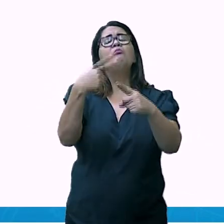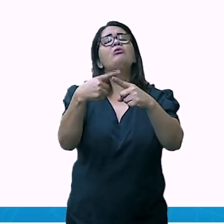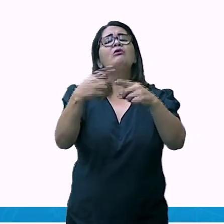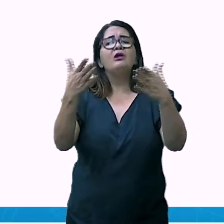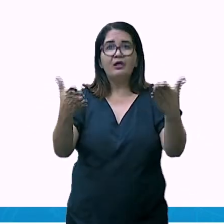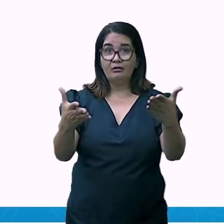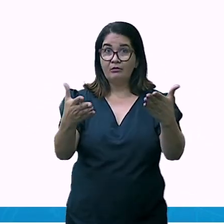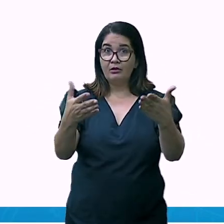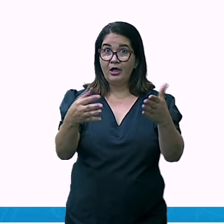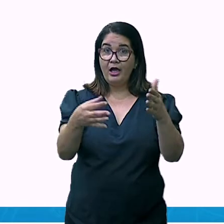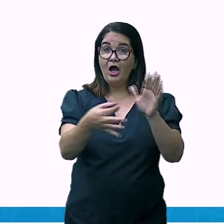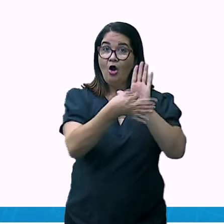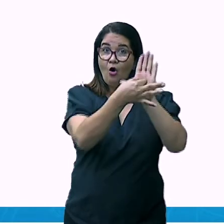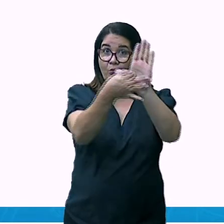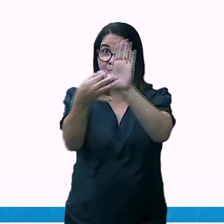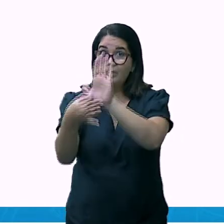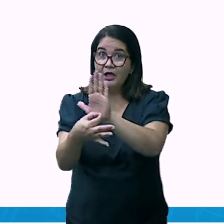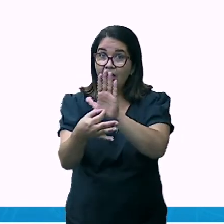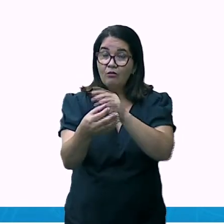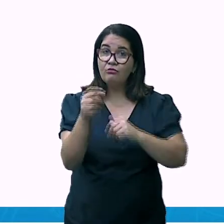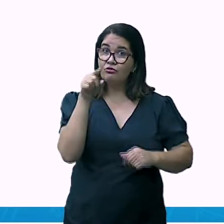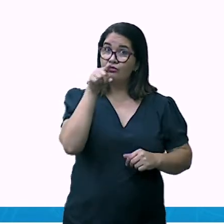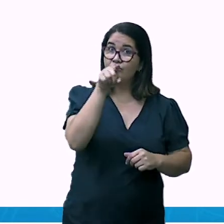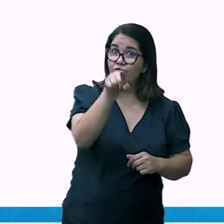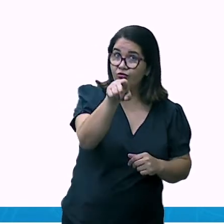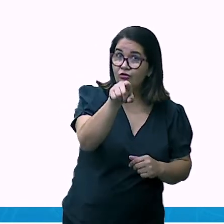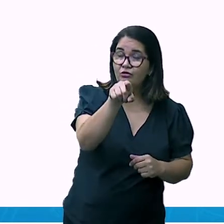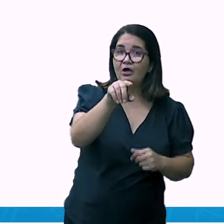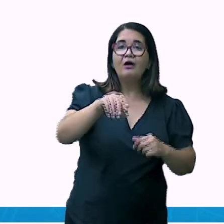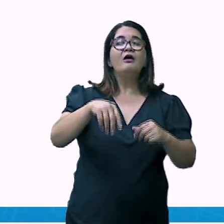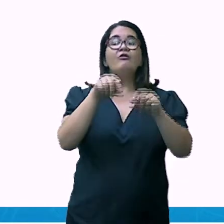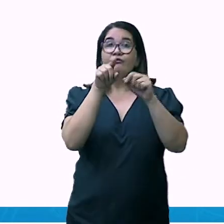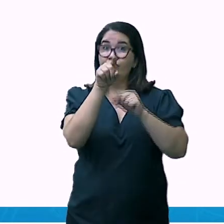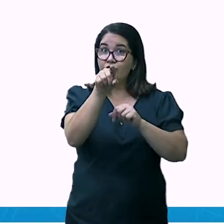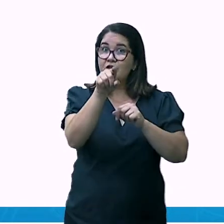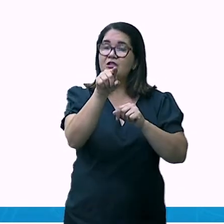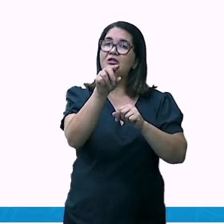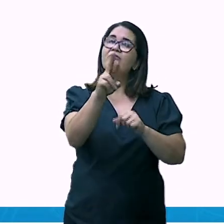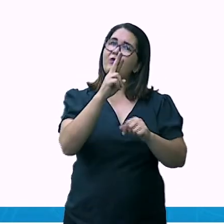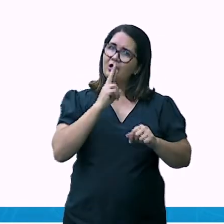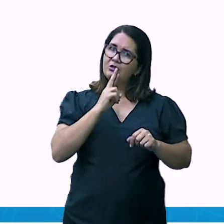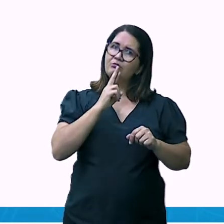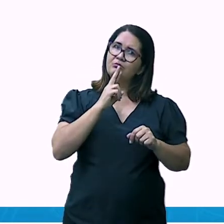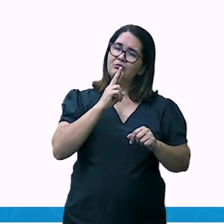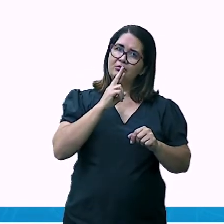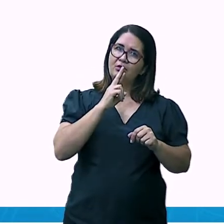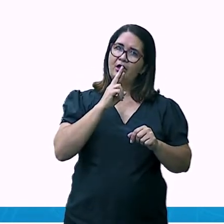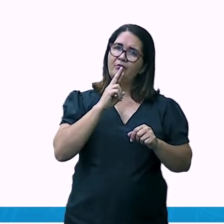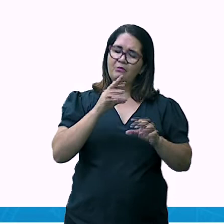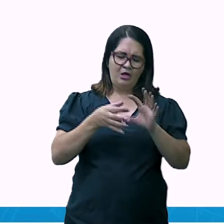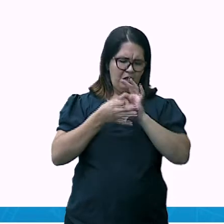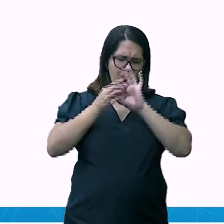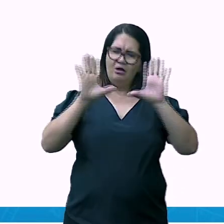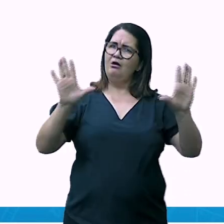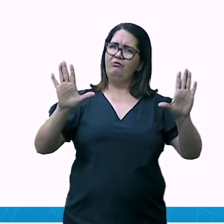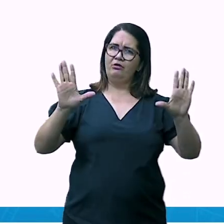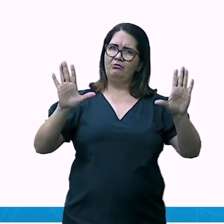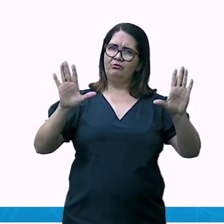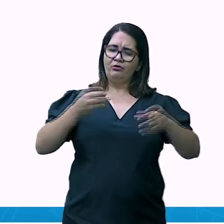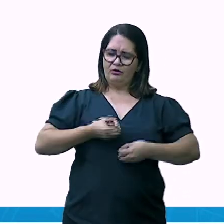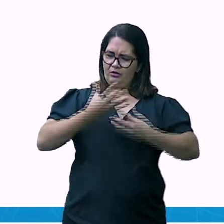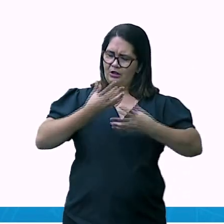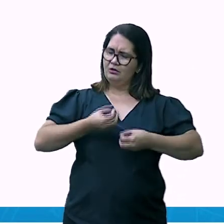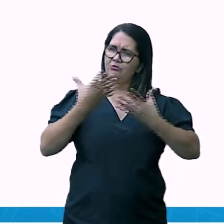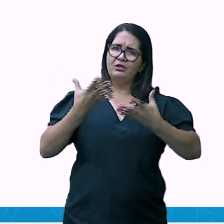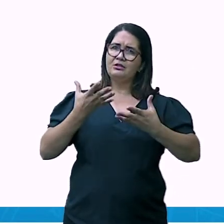sua opinião. Então, significa que você vai responder com suas palavras. Eu vou dar a minha